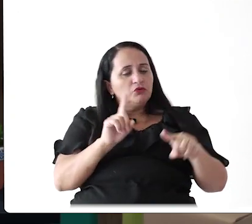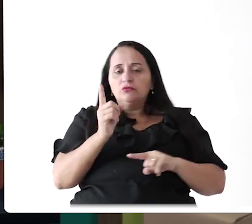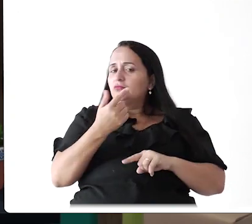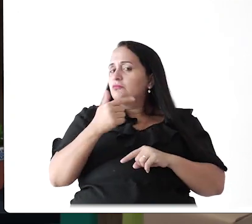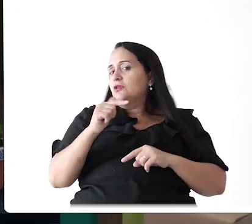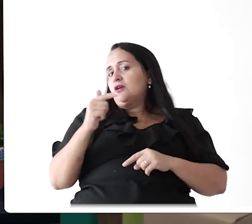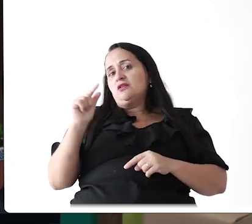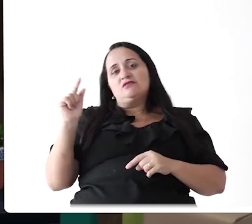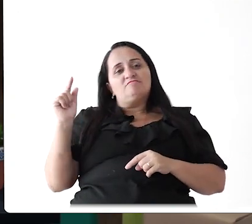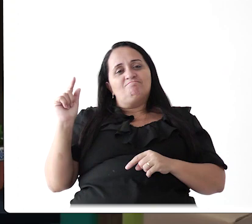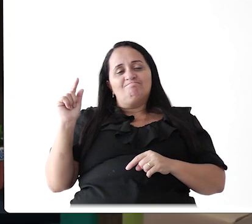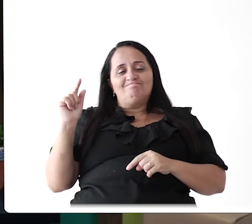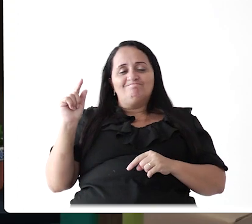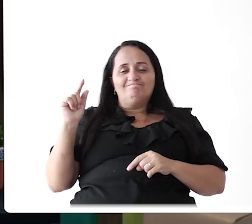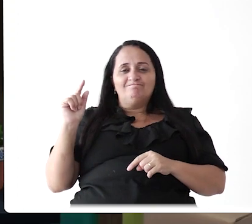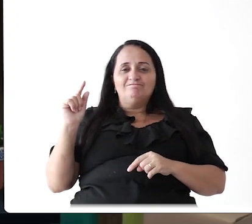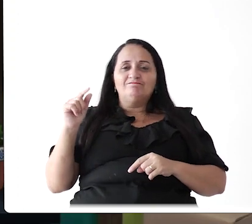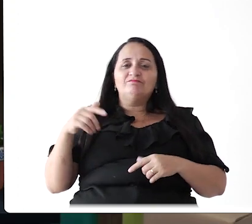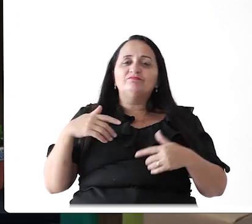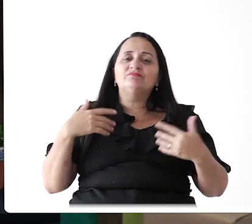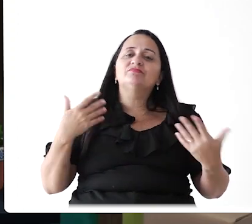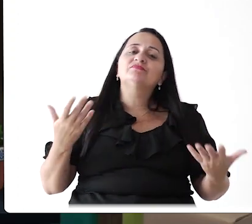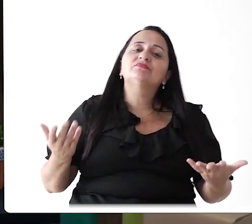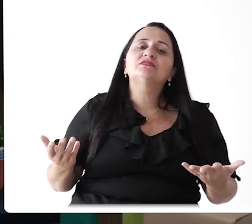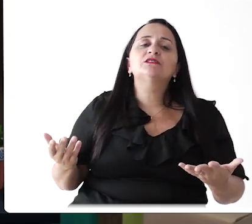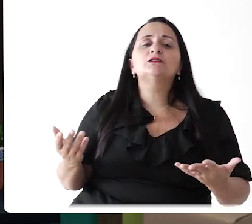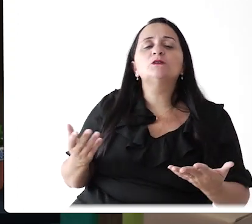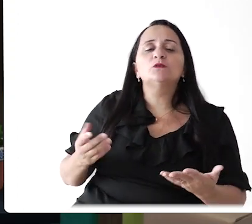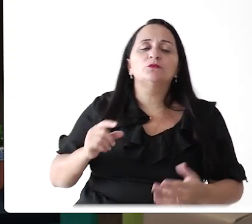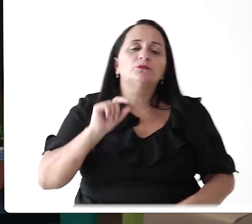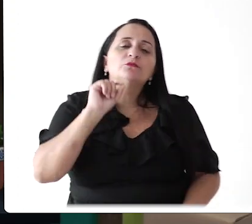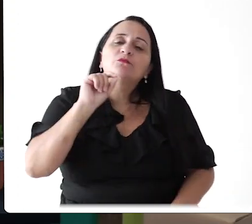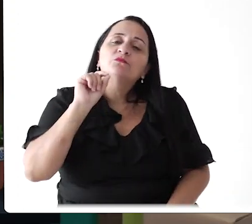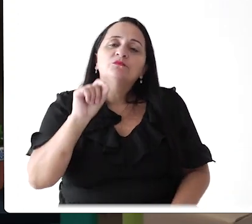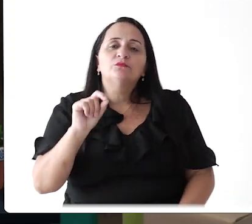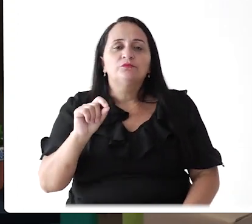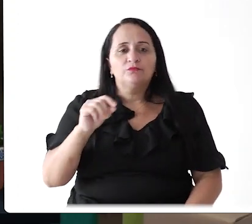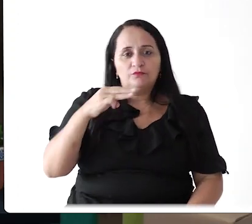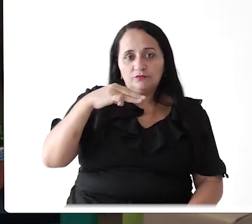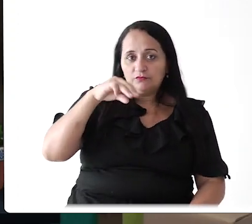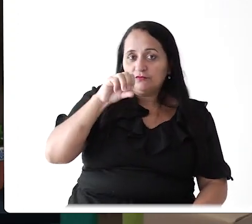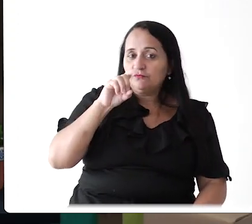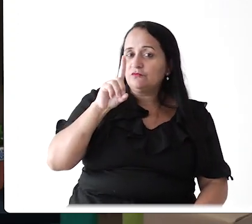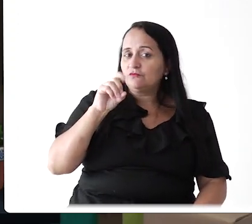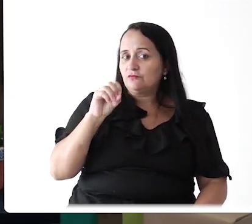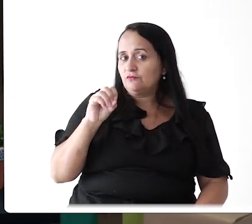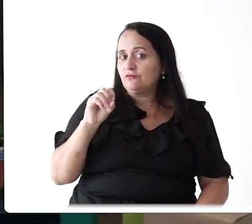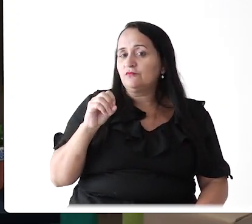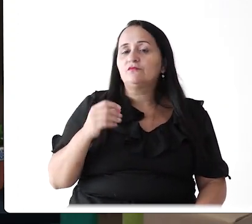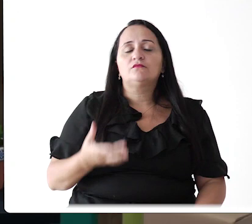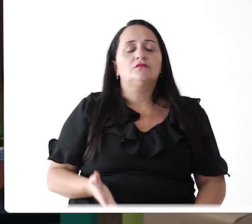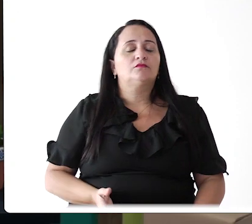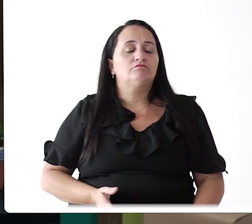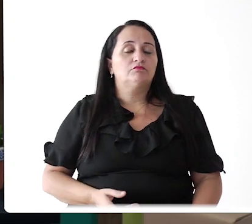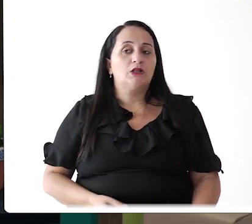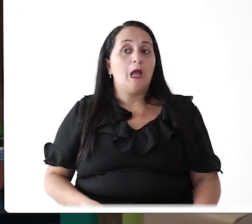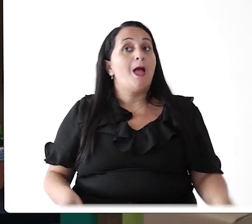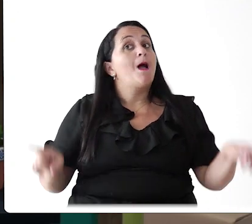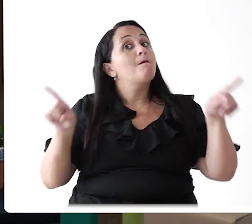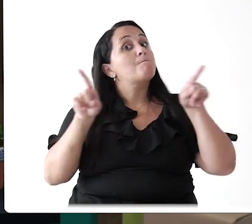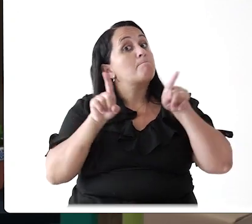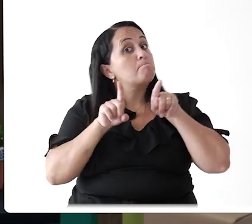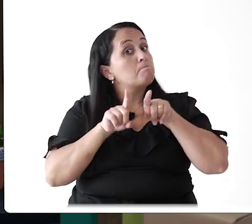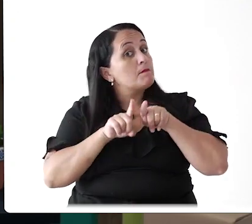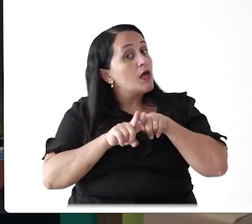Definitivamente, ou seja, de forma definitiva. Isso é um advérbio de modo. Mesmo